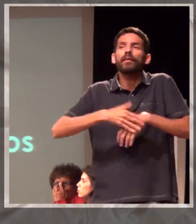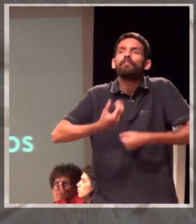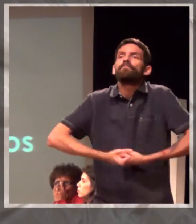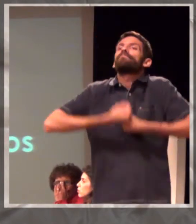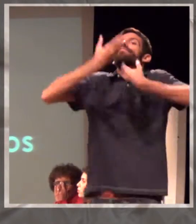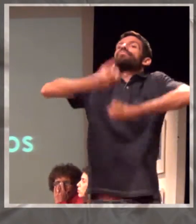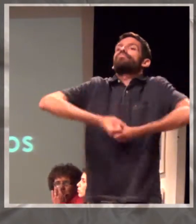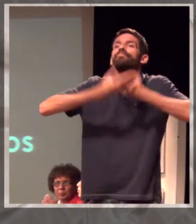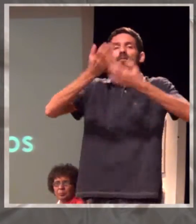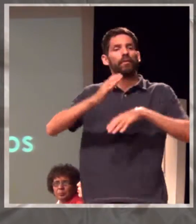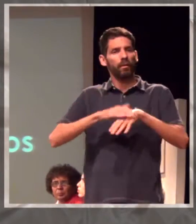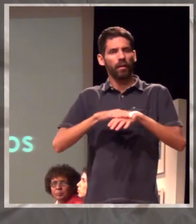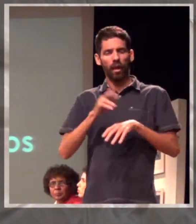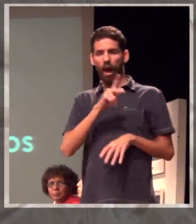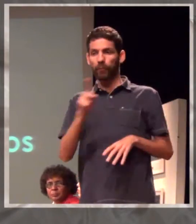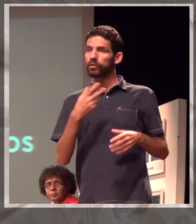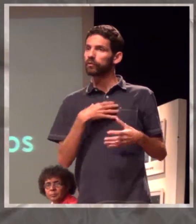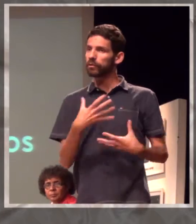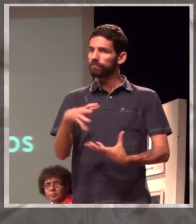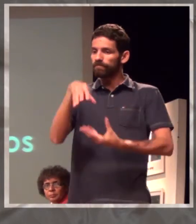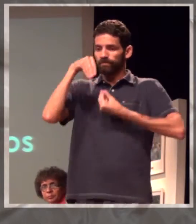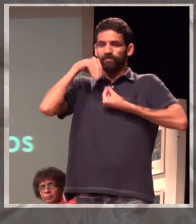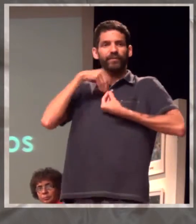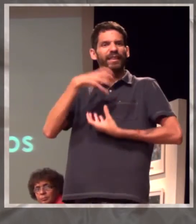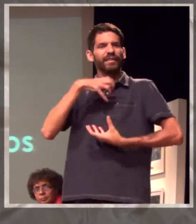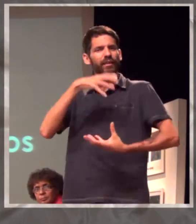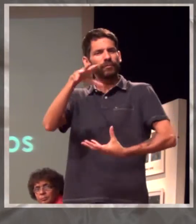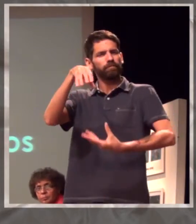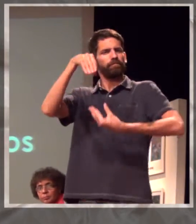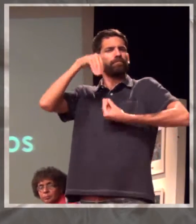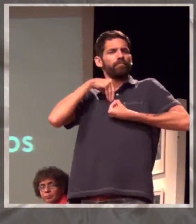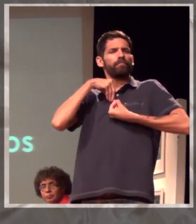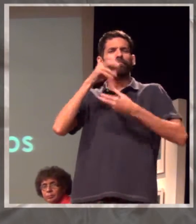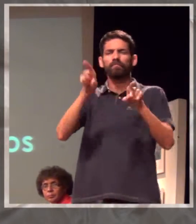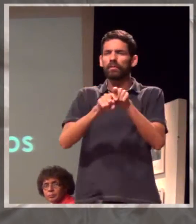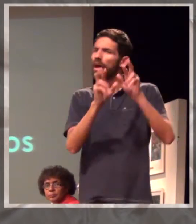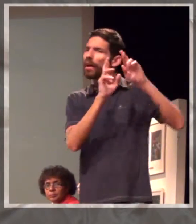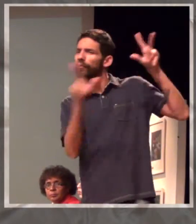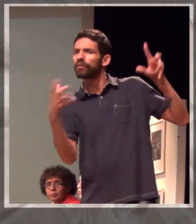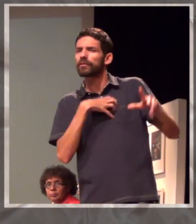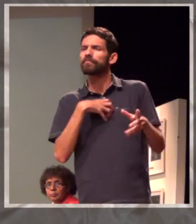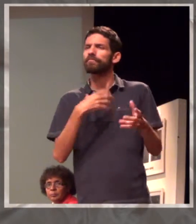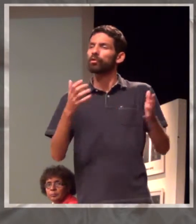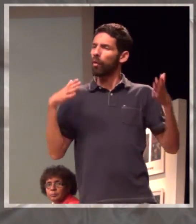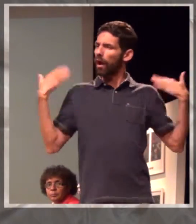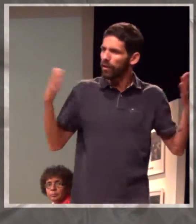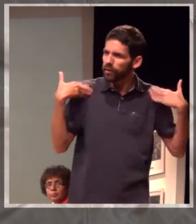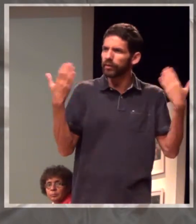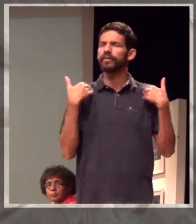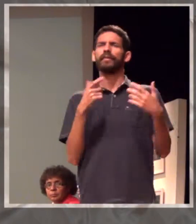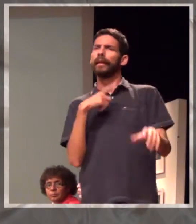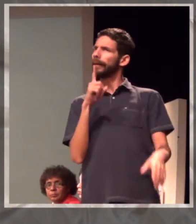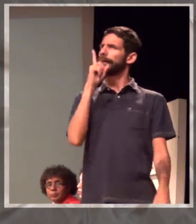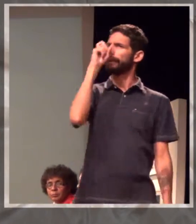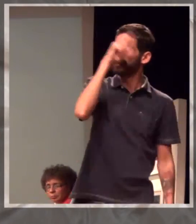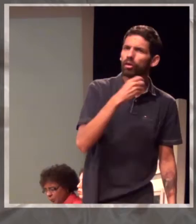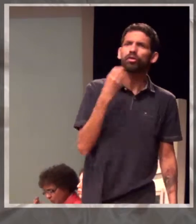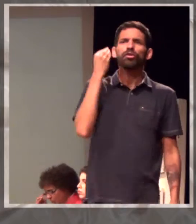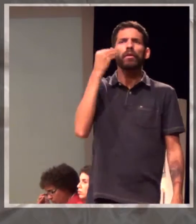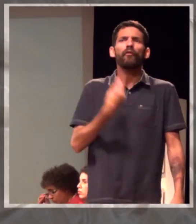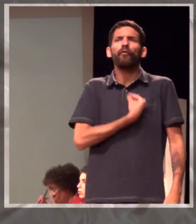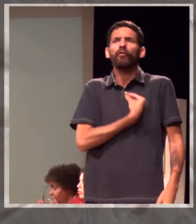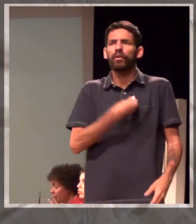ali. A profissão fica encarnada. Então, ela se coloca de uma outra forma, com entusiasmo, com dificuldade, com uma